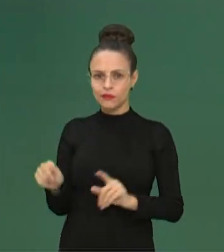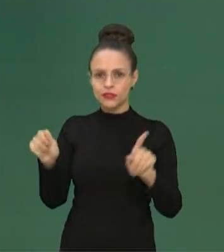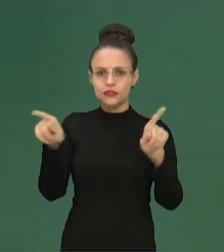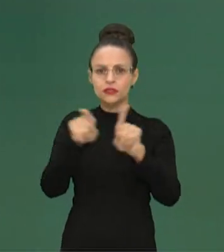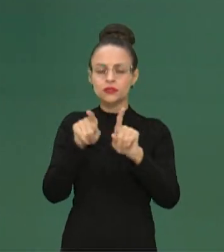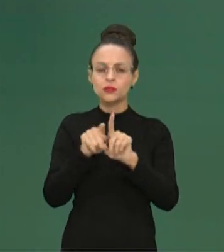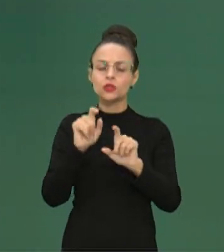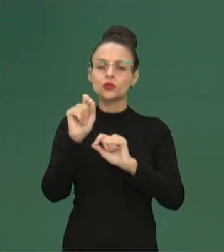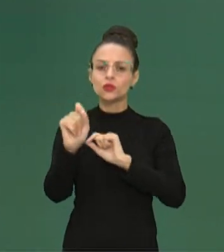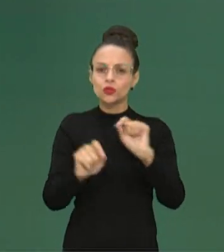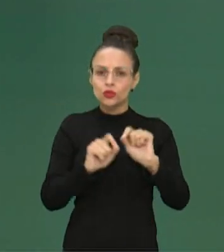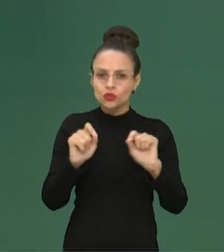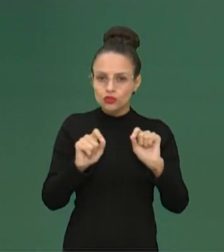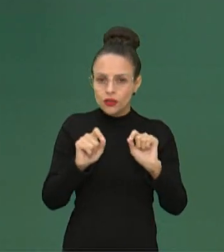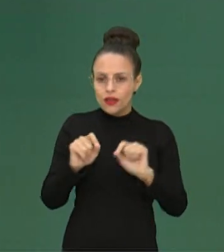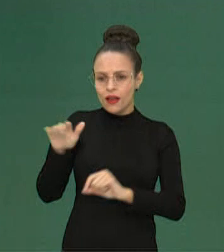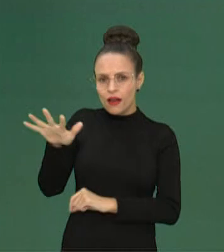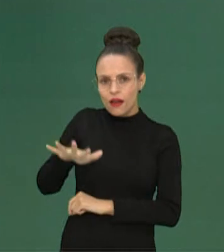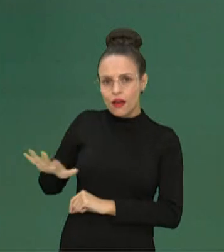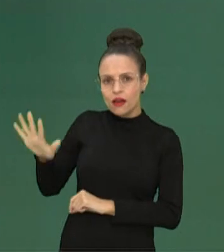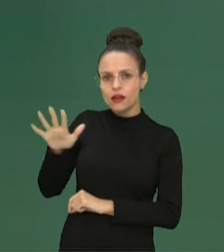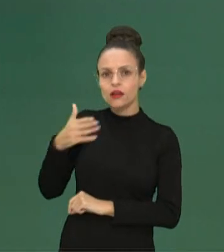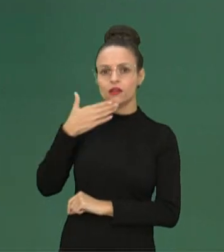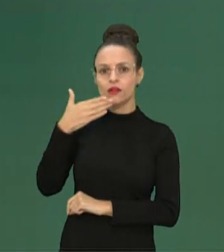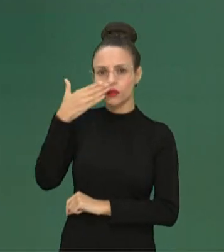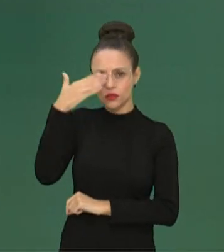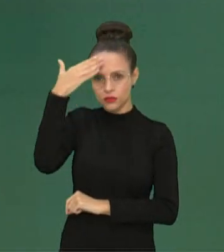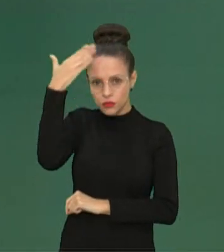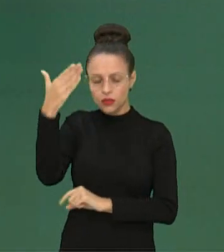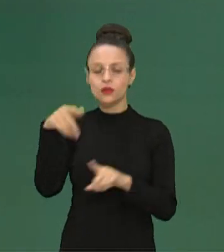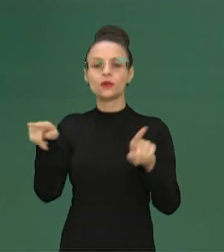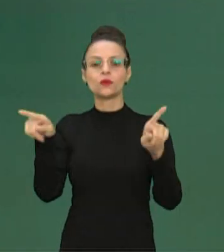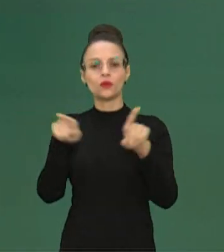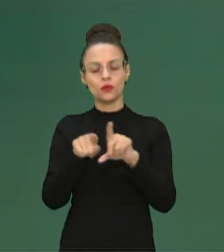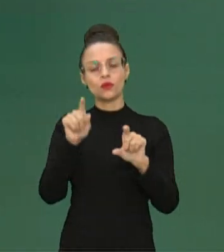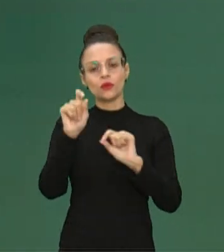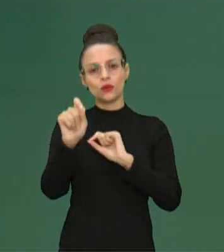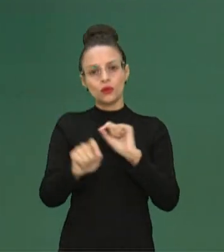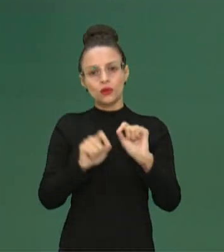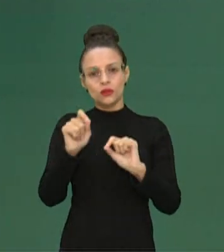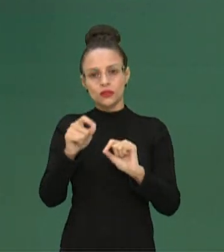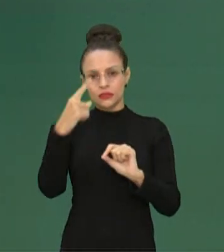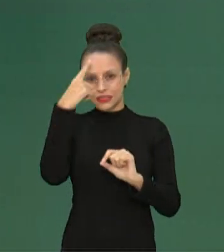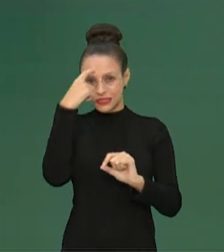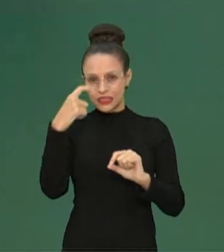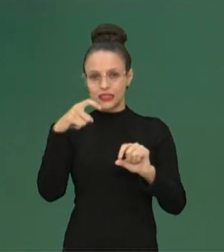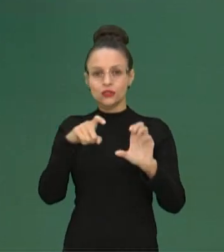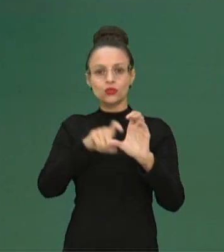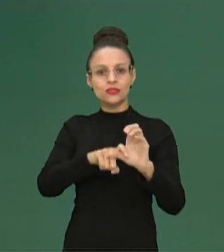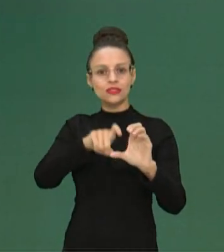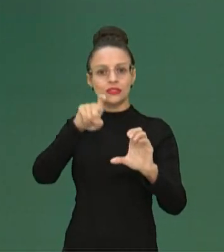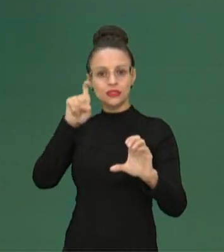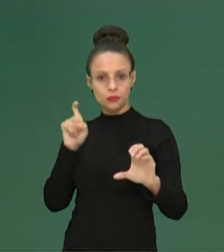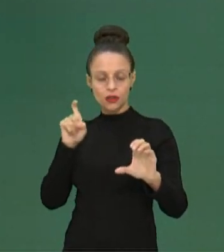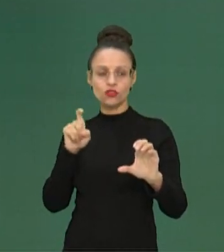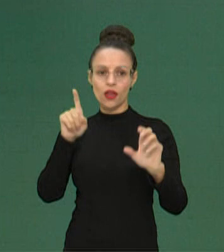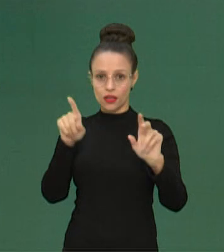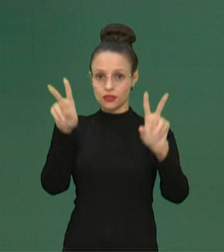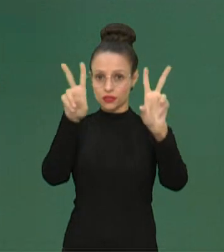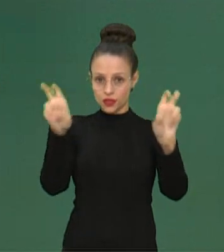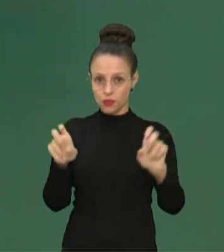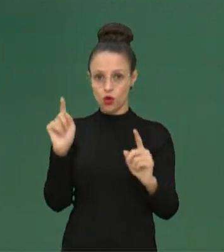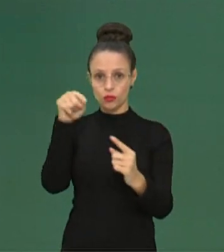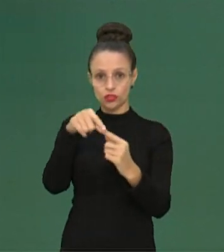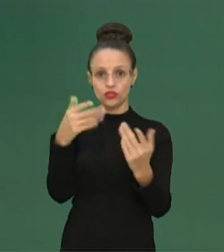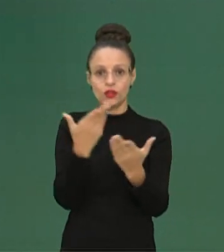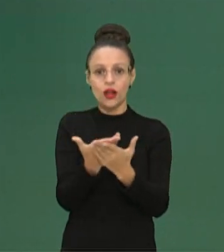mesmo do Oriente Médio, fez com que a ideia do separatismo, que é o que a gente vai ver, olha, objetivo